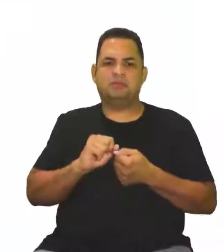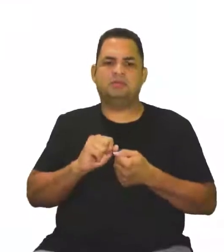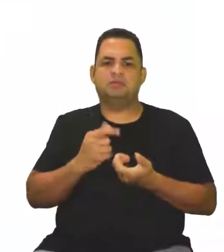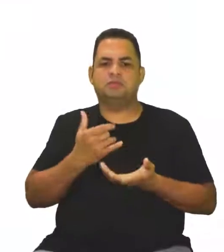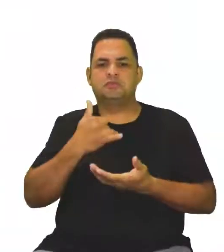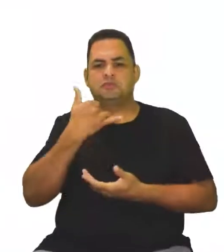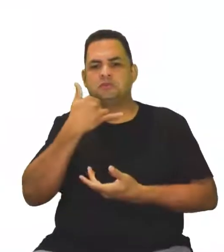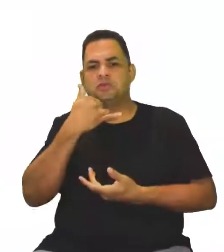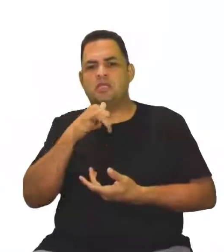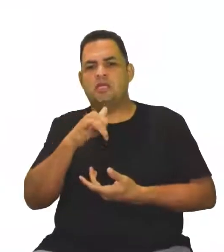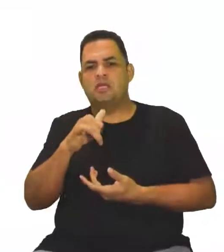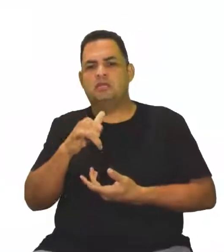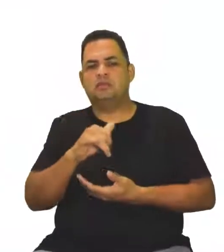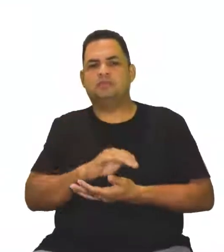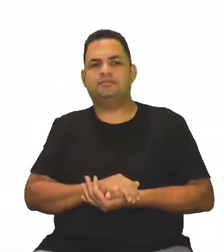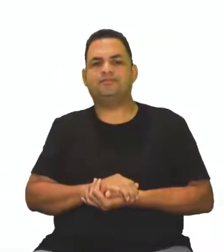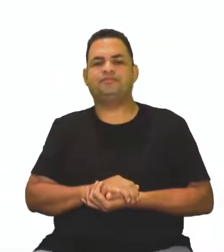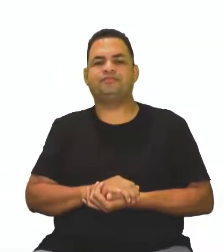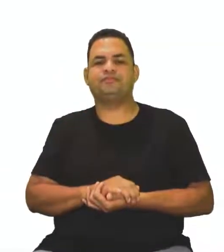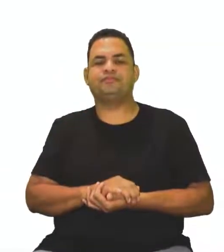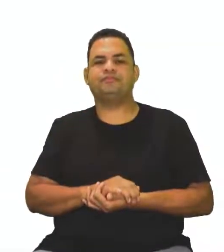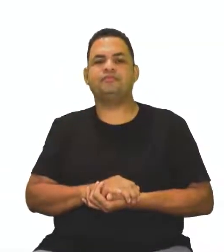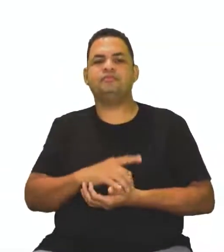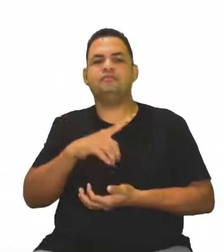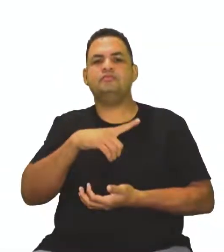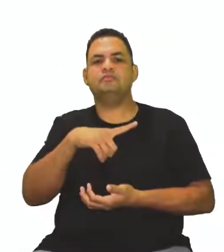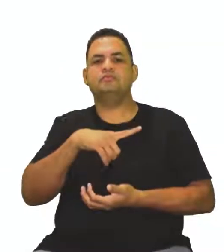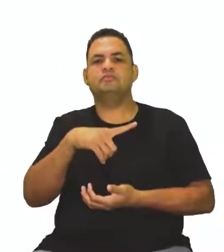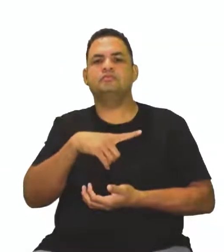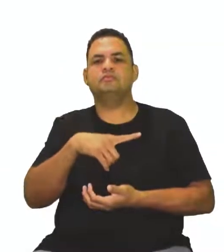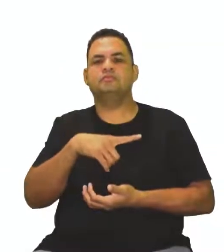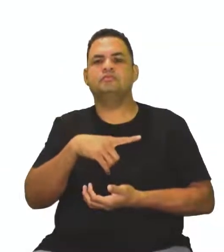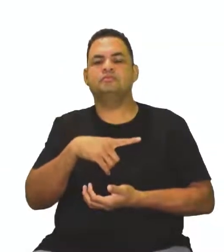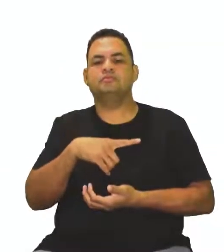tá? E aqui, pessoal, nós temos